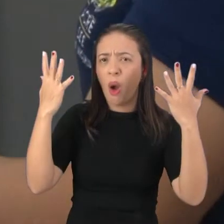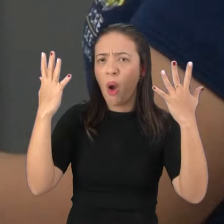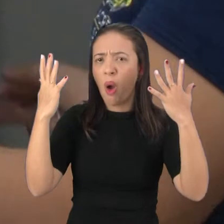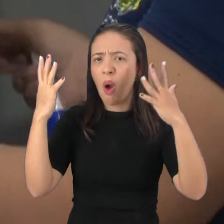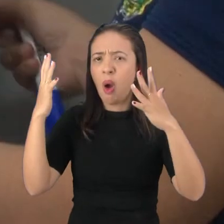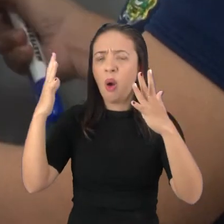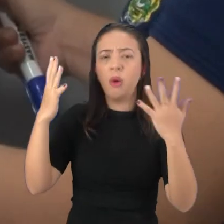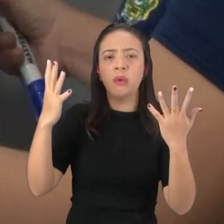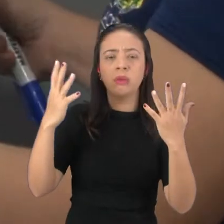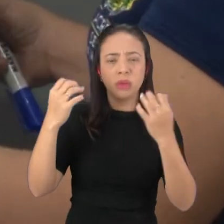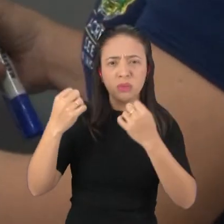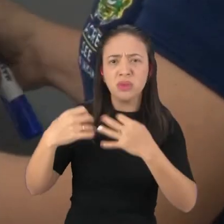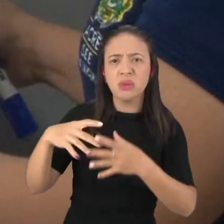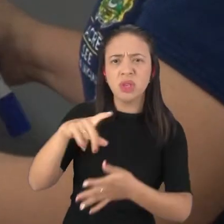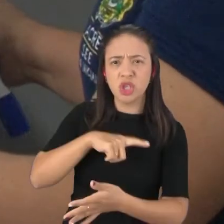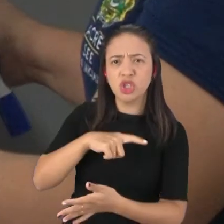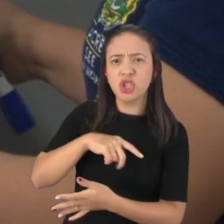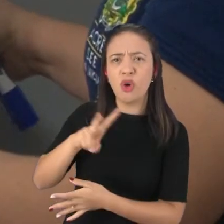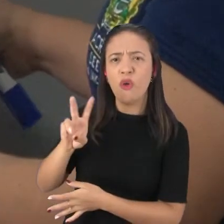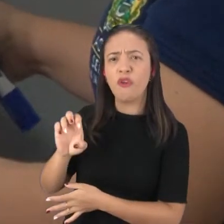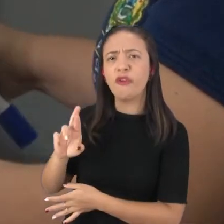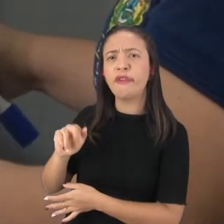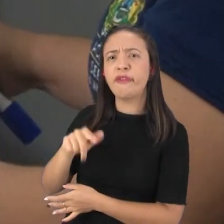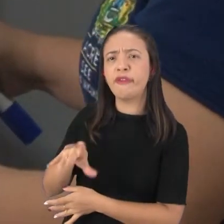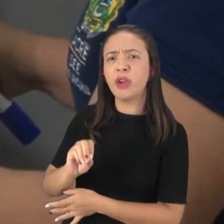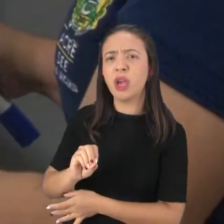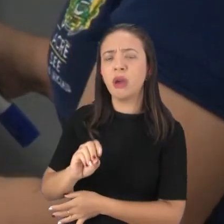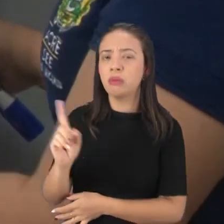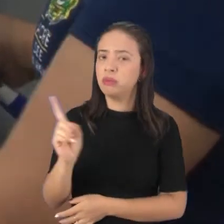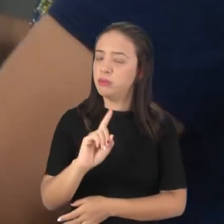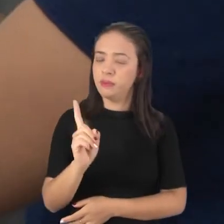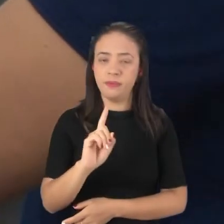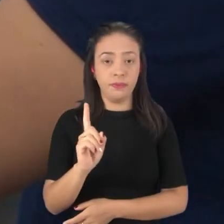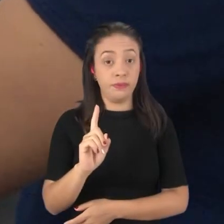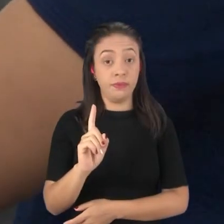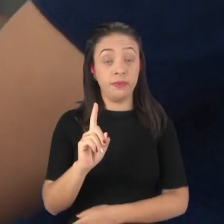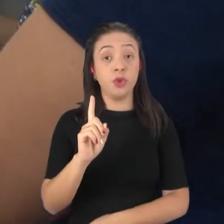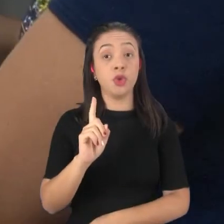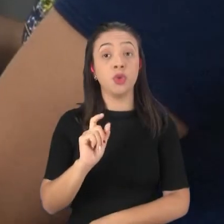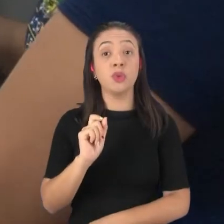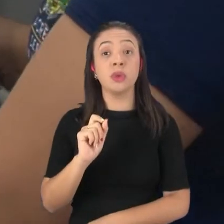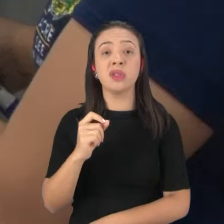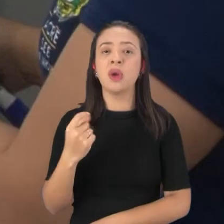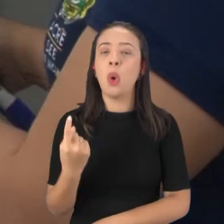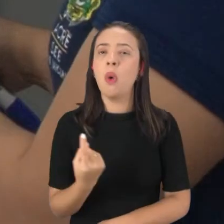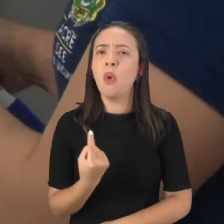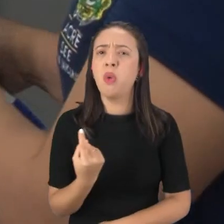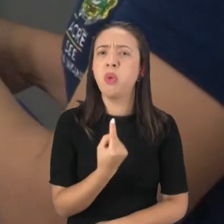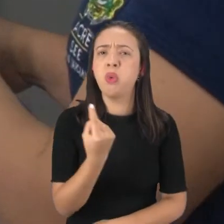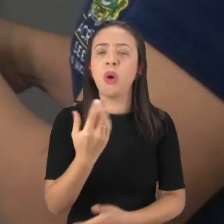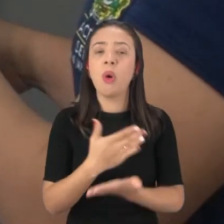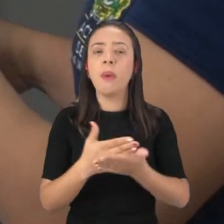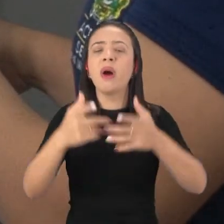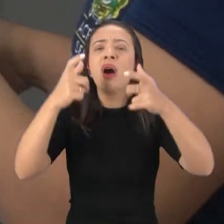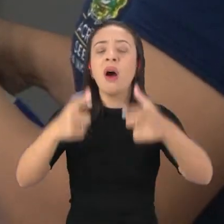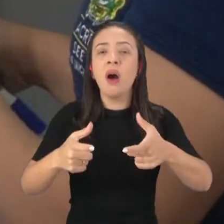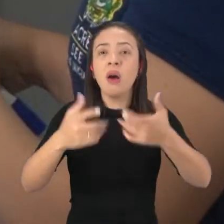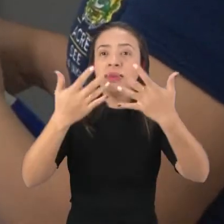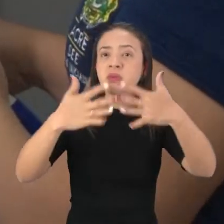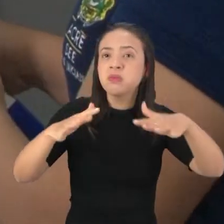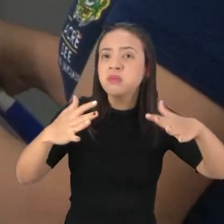Ele não citou em nenhum momento o verão aqui, né? Não lembro de verão. Ele fala que são grandes tempestades que começam sobre o